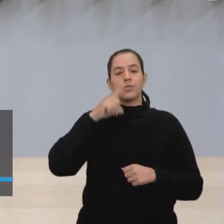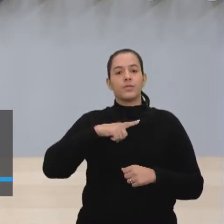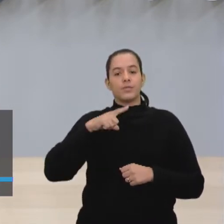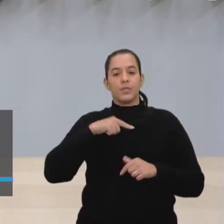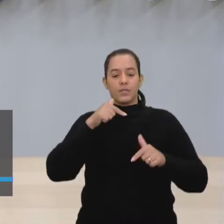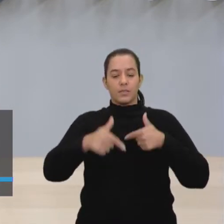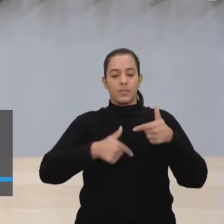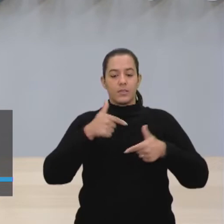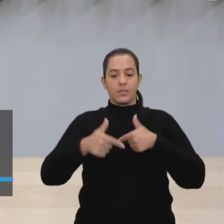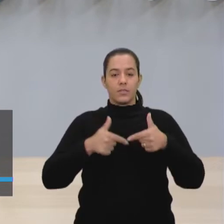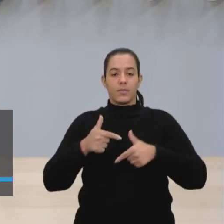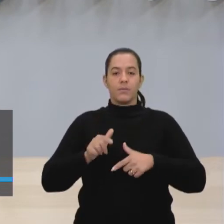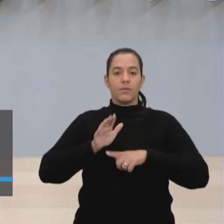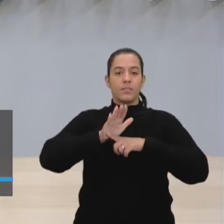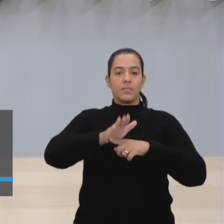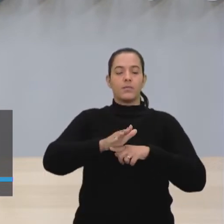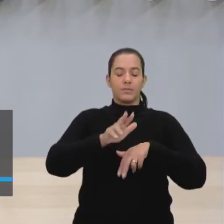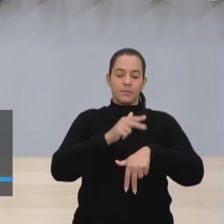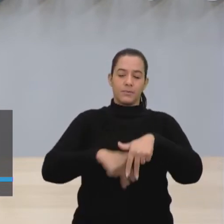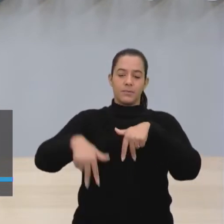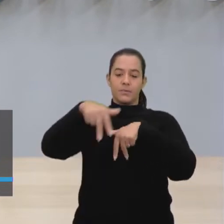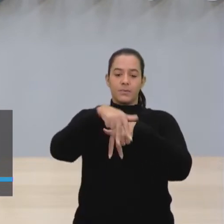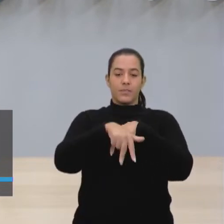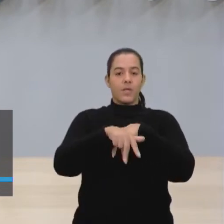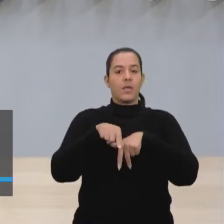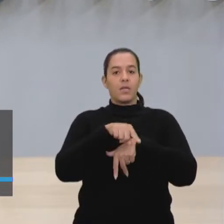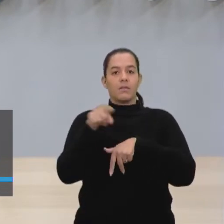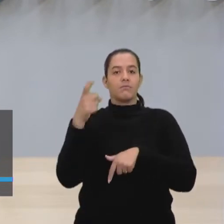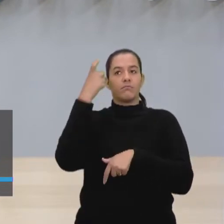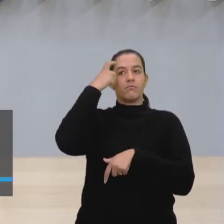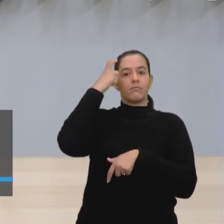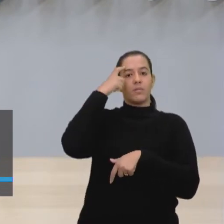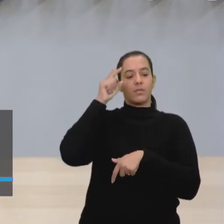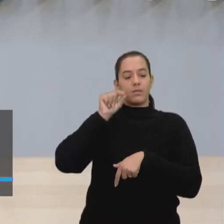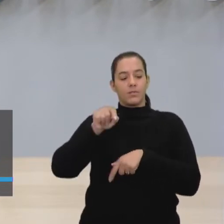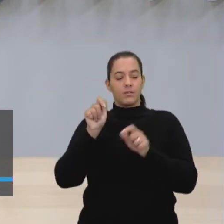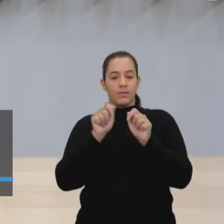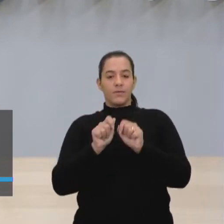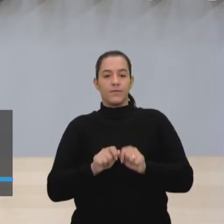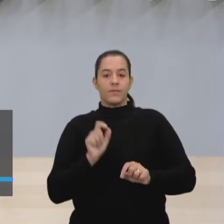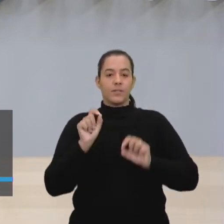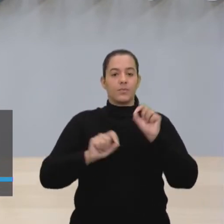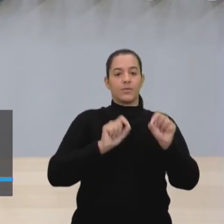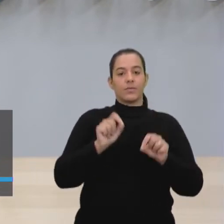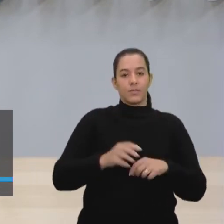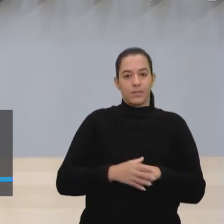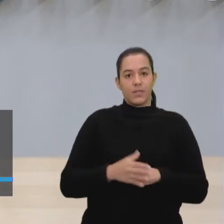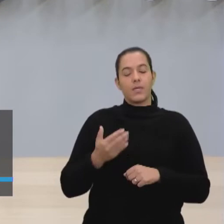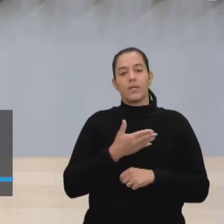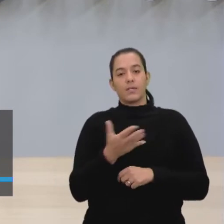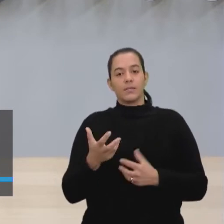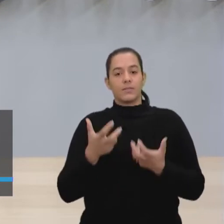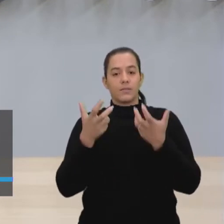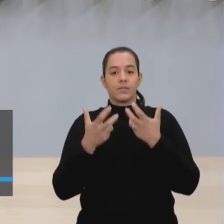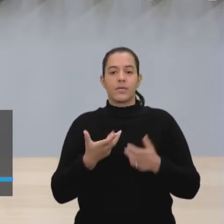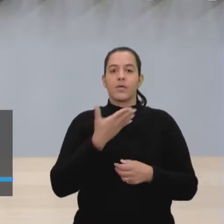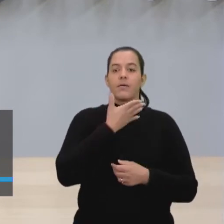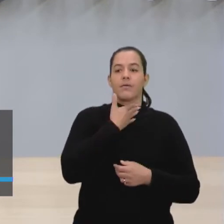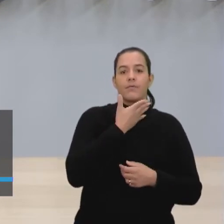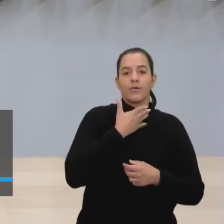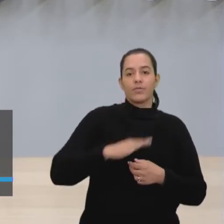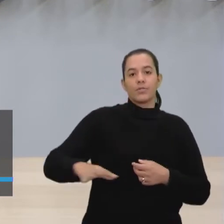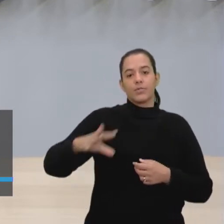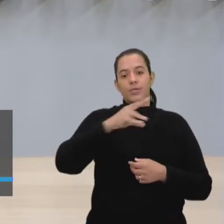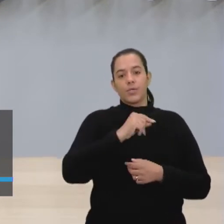na linha de frente do jornalismo comunitário tratasse isso como uma missão, como eles mesmos disseram. Fazer valer a voz de quem nunca